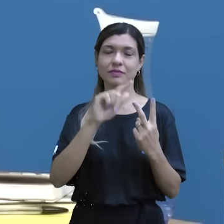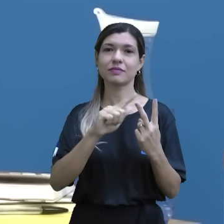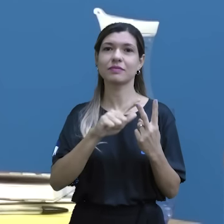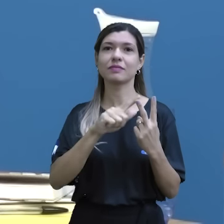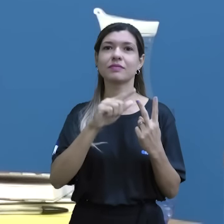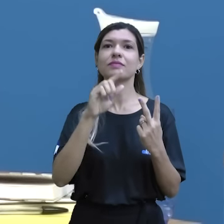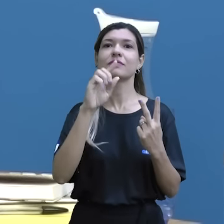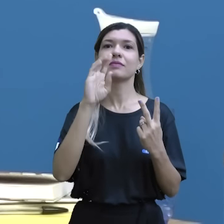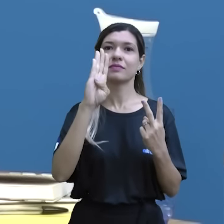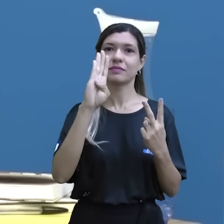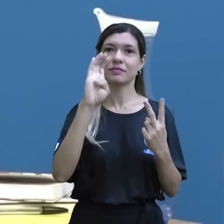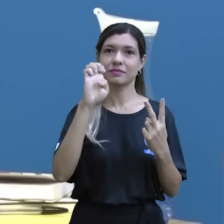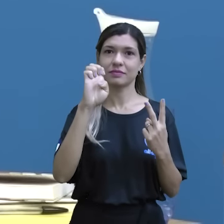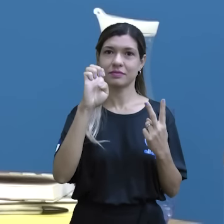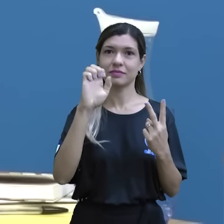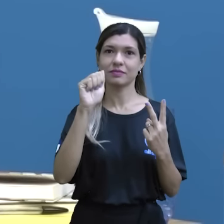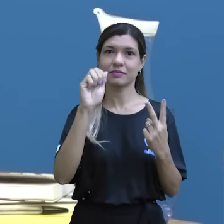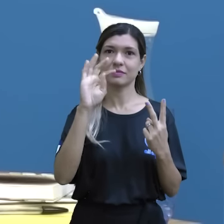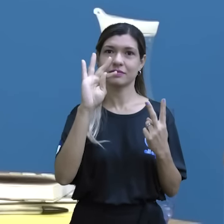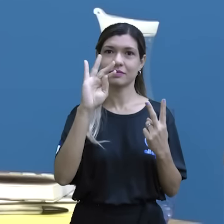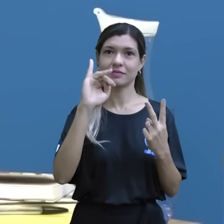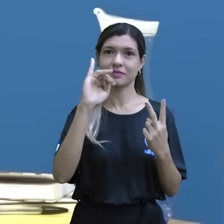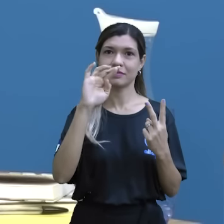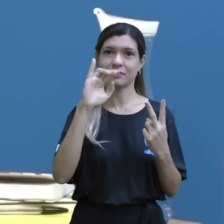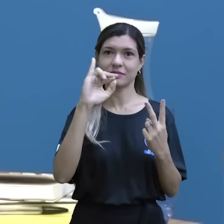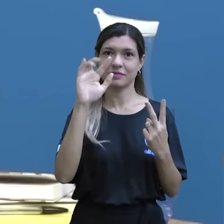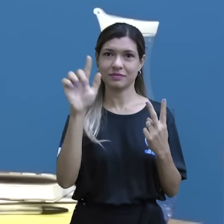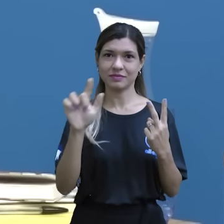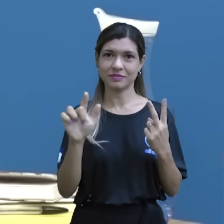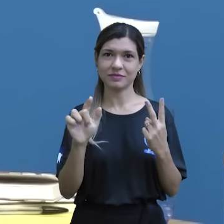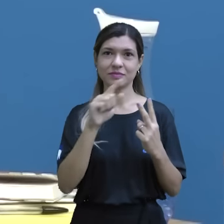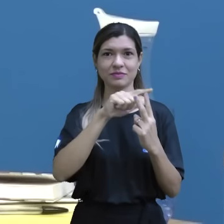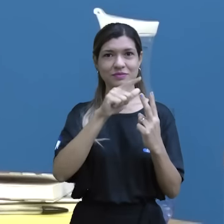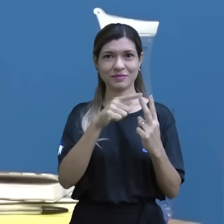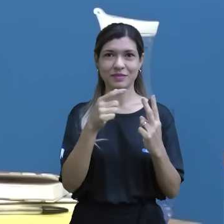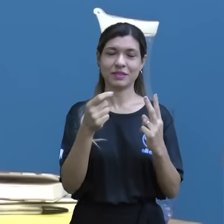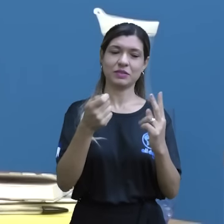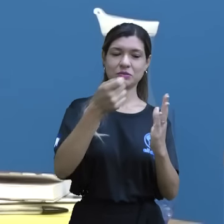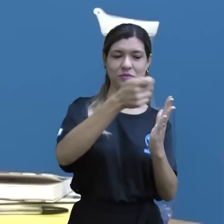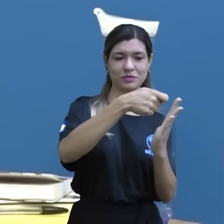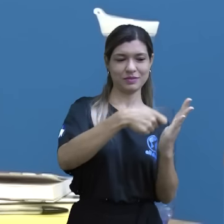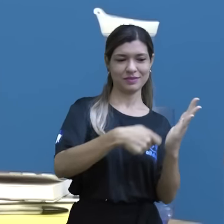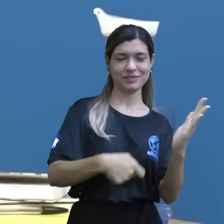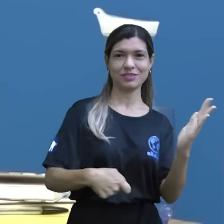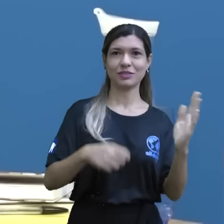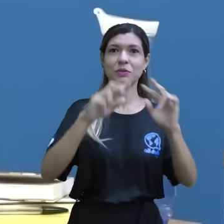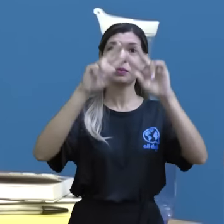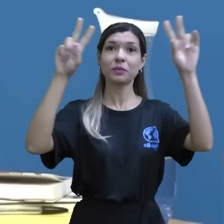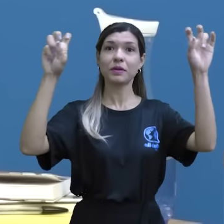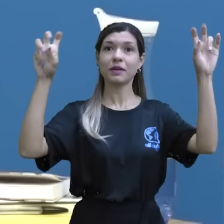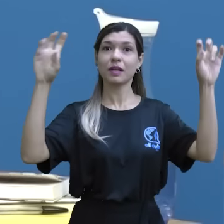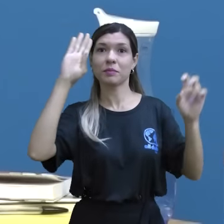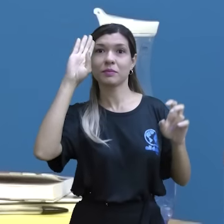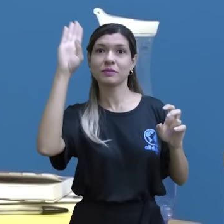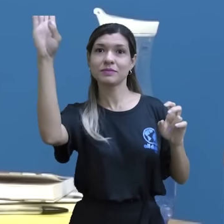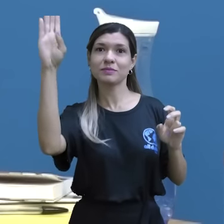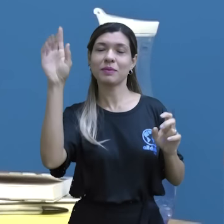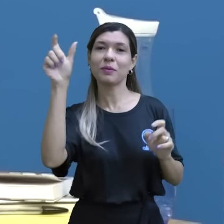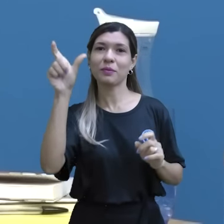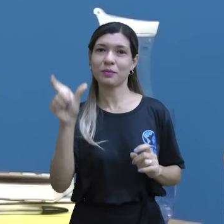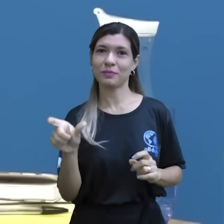não se pode falar em Lima Barreto sem falar nas duas grandes estudiosas